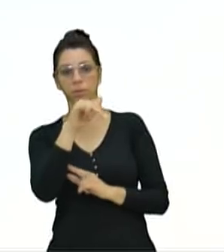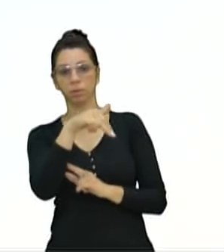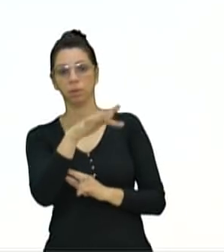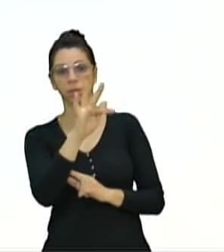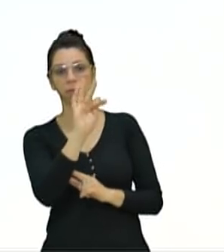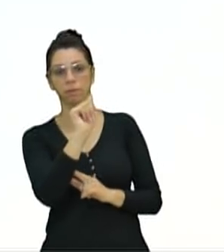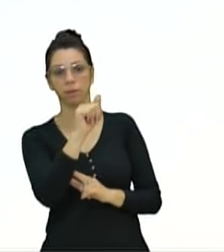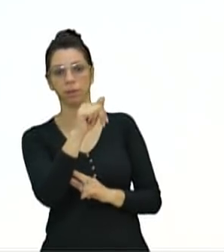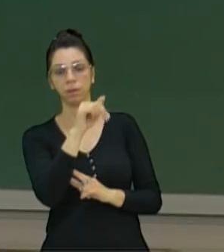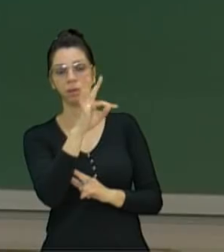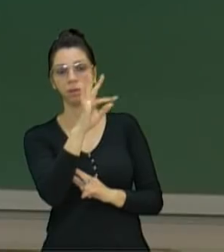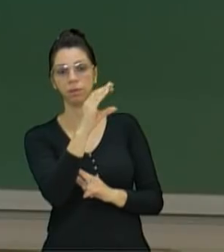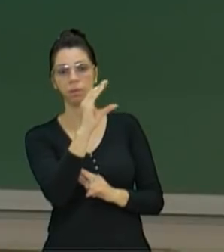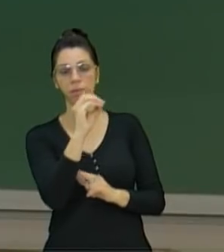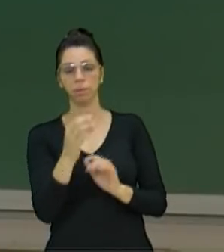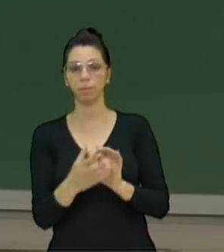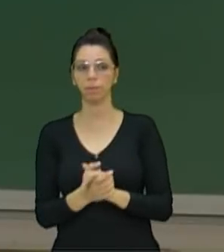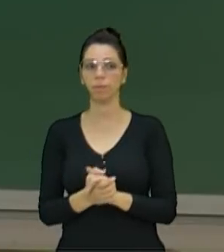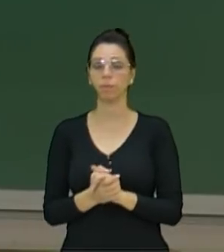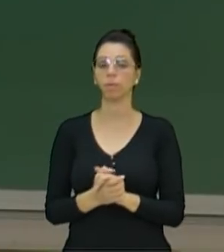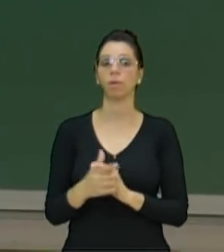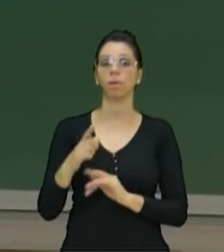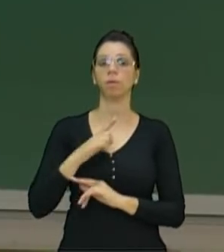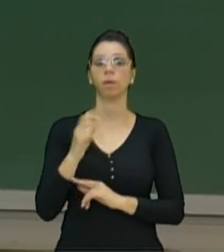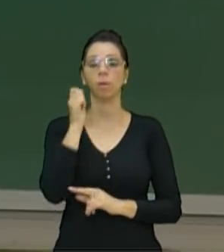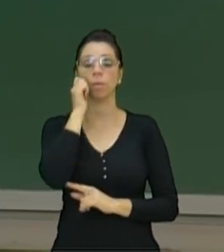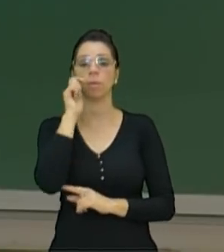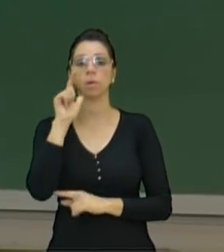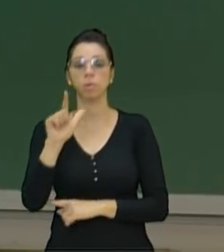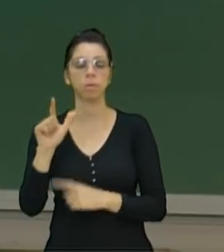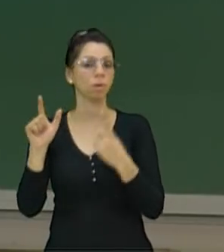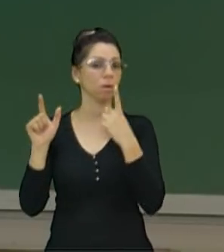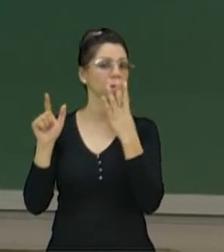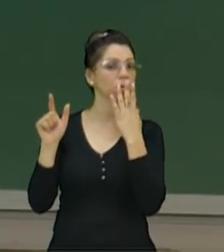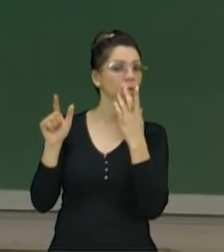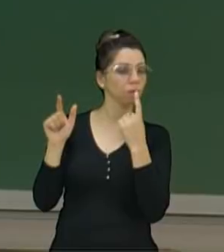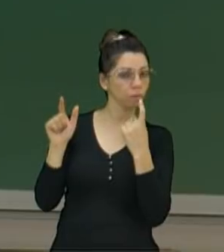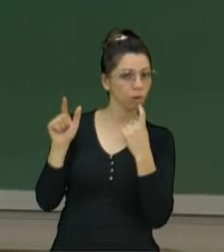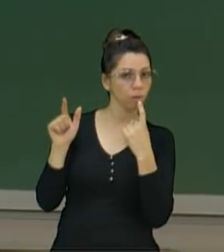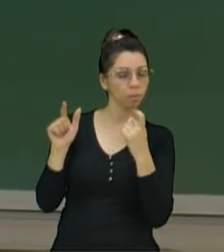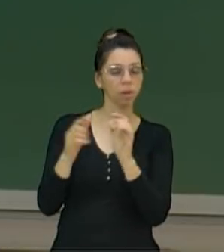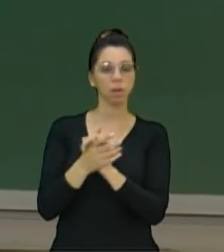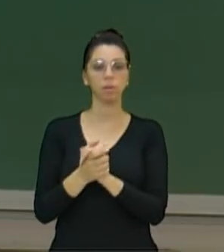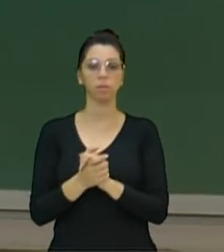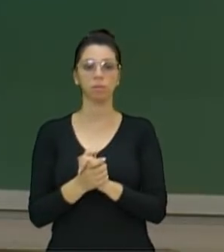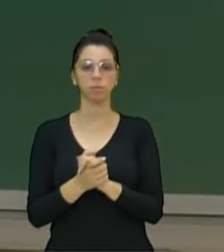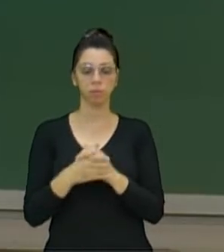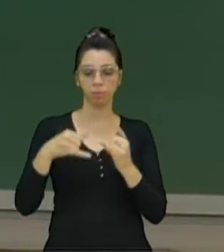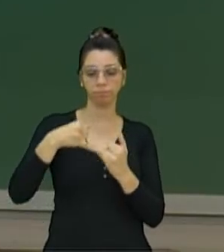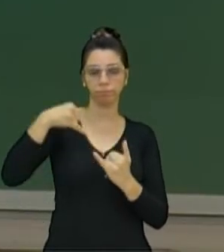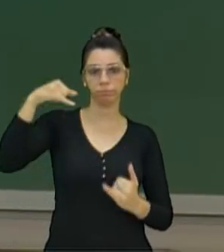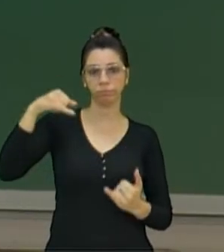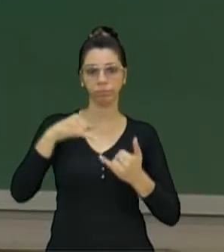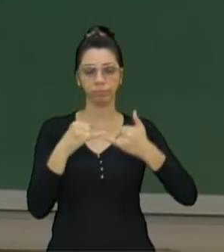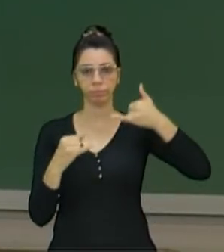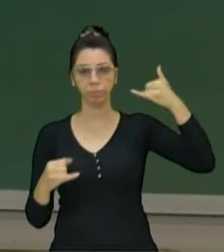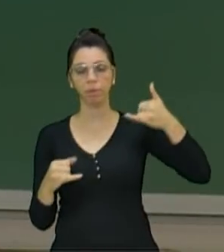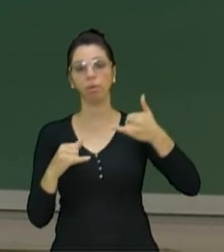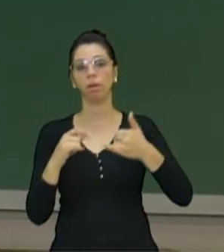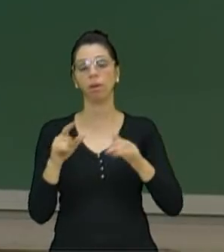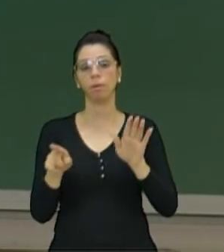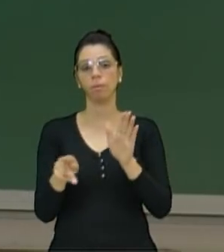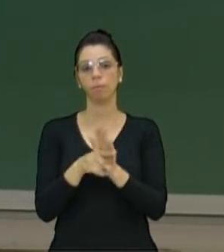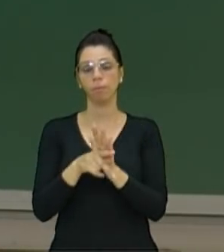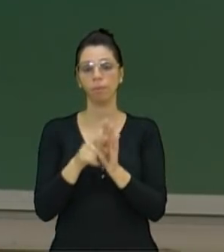aqui. Aqui nós temos, né, em azul e vermelho, representando vasos sanguíneos aí, capilares. No meio, essas